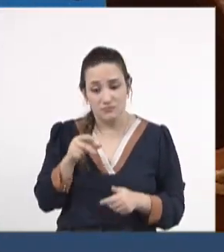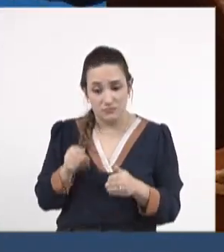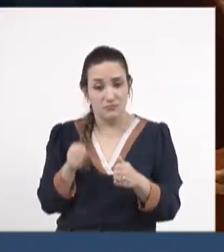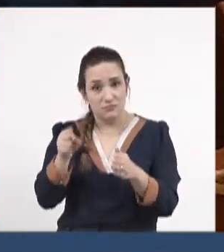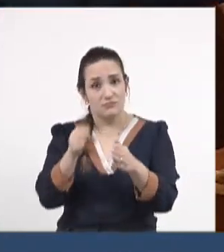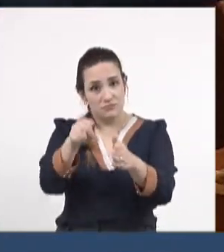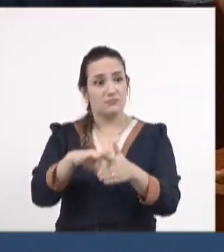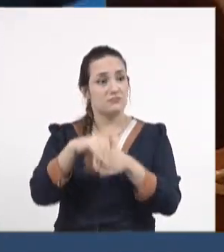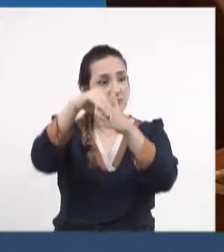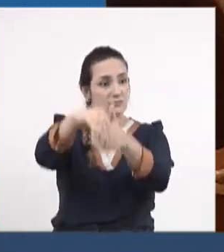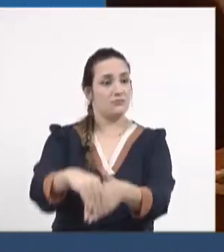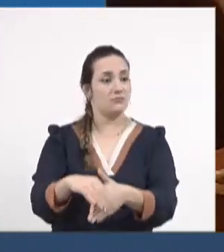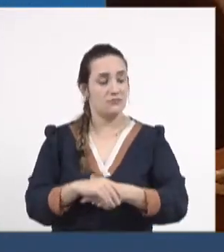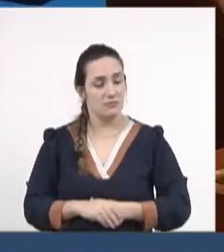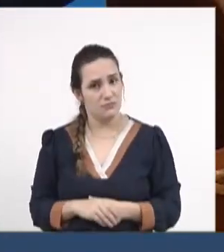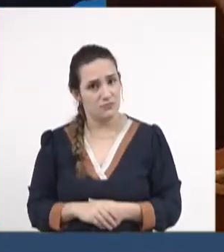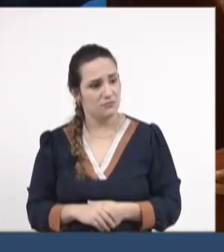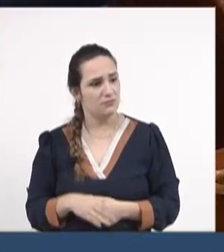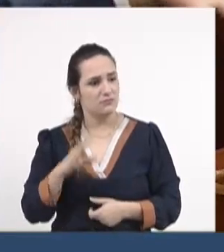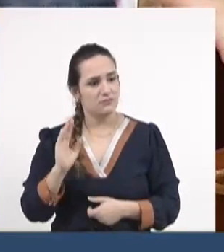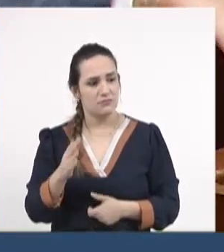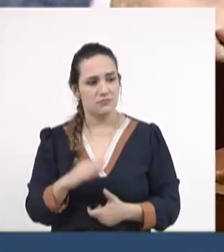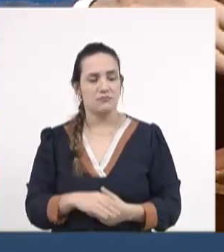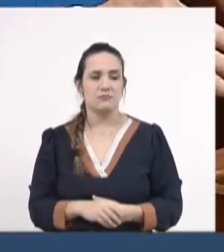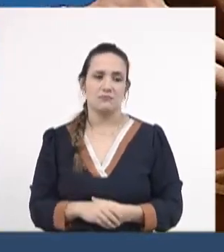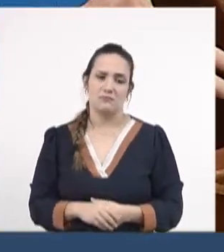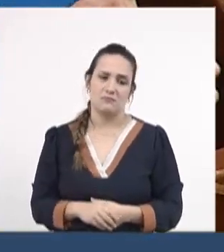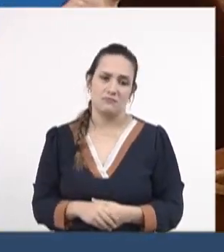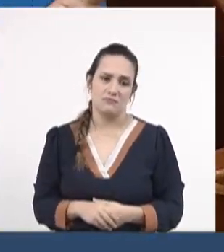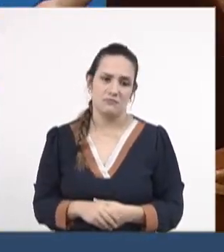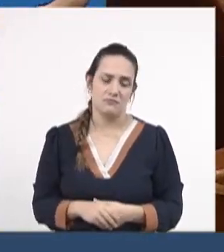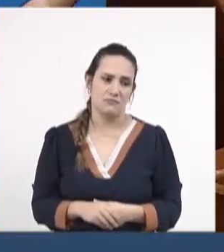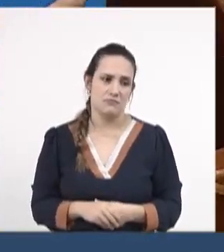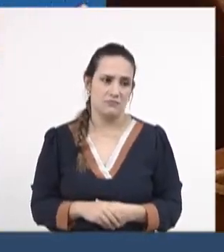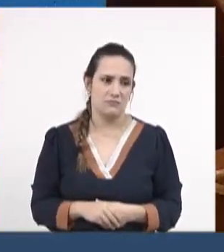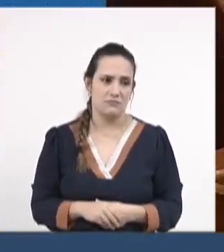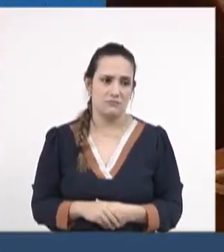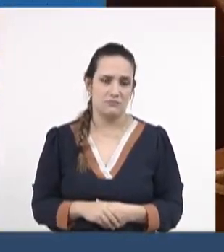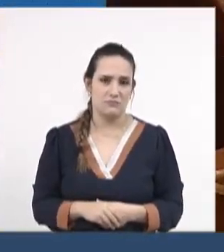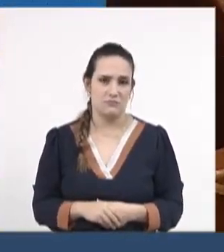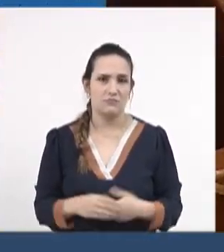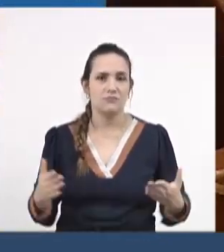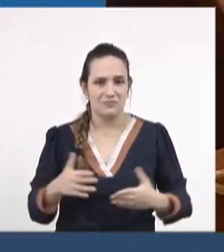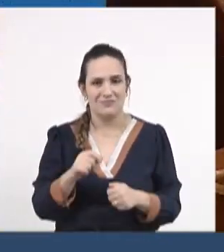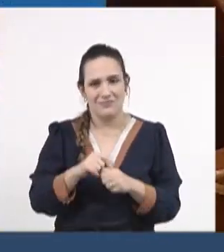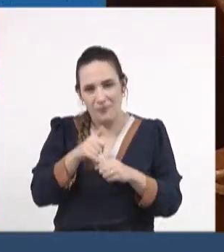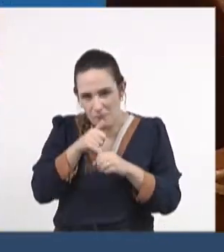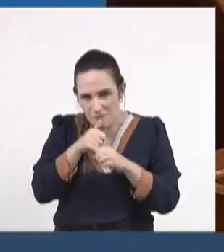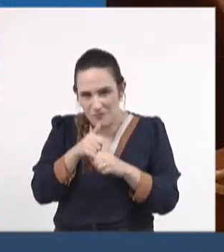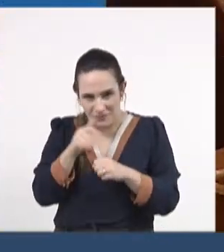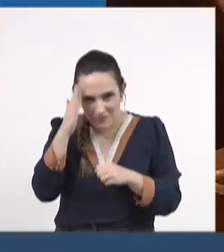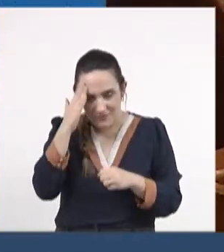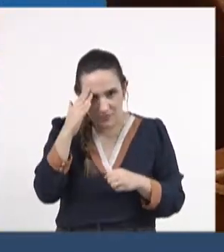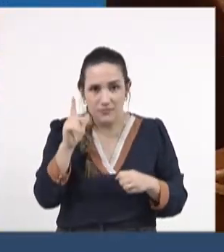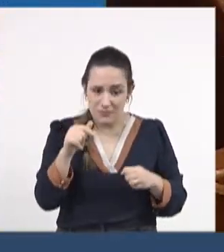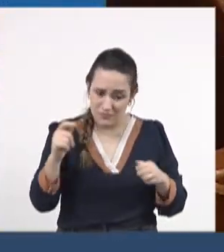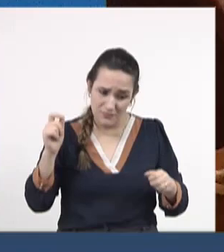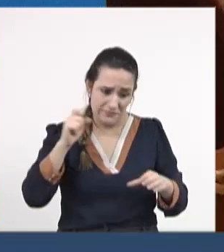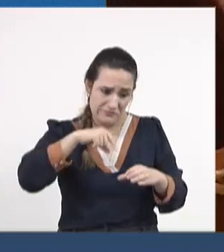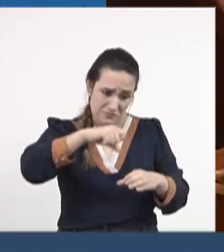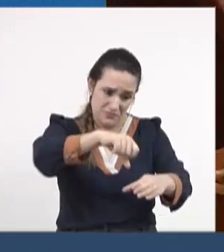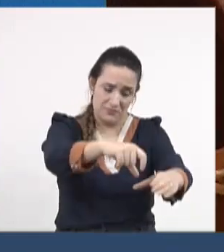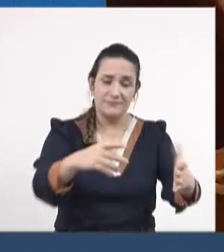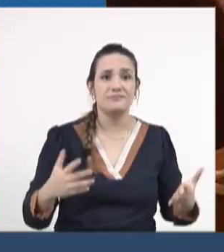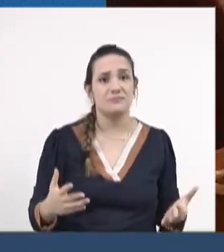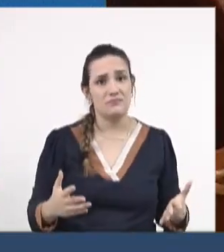para transportar erva mate, para poder levar para os Baruaquá e fazer a erva que nós usamos para chimarrão e para tereré. Então eu quero deixar